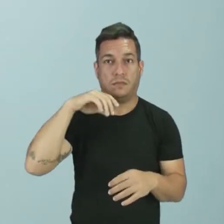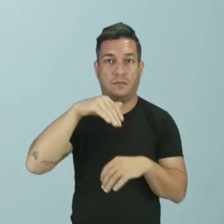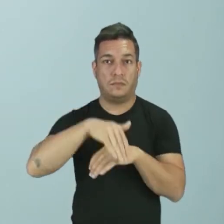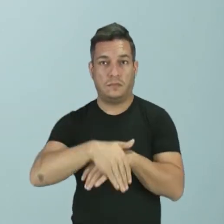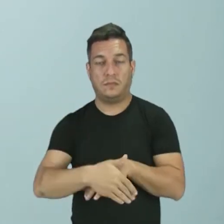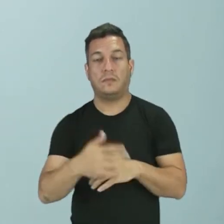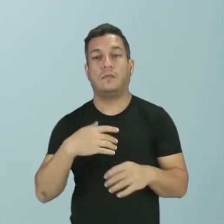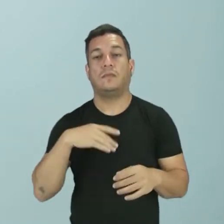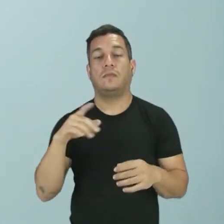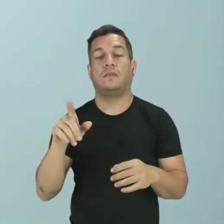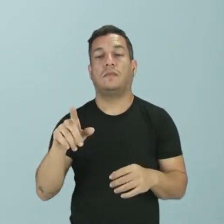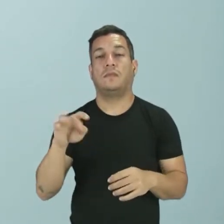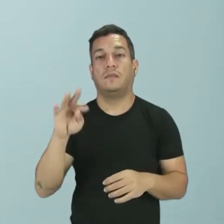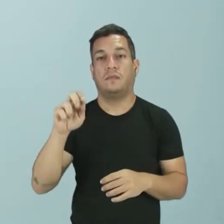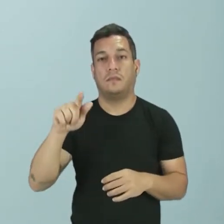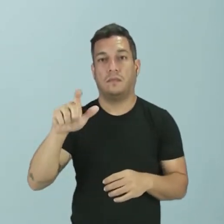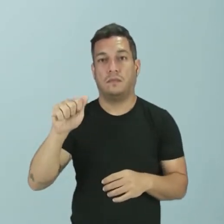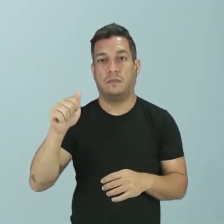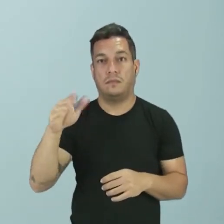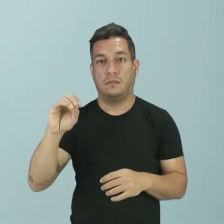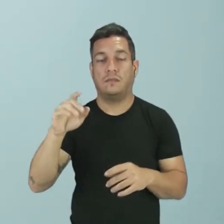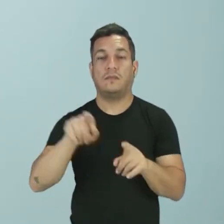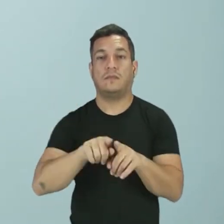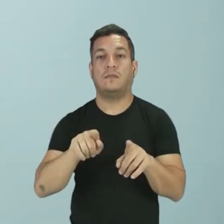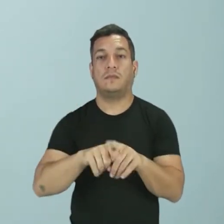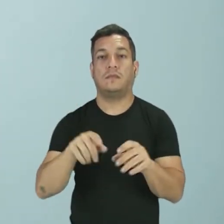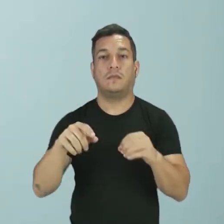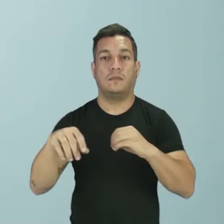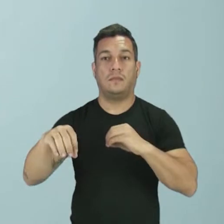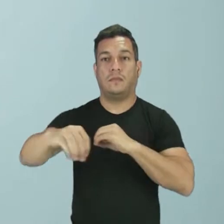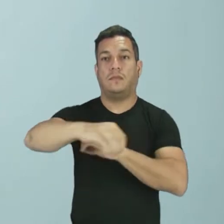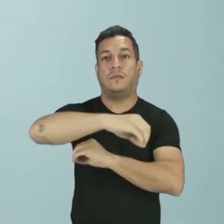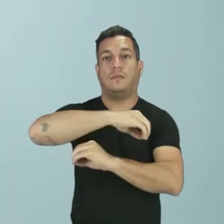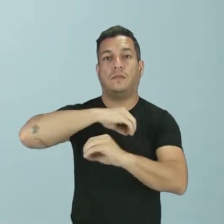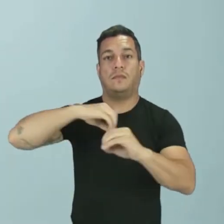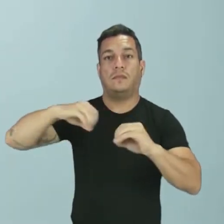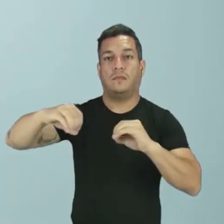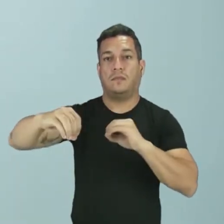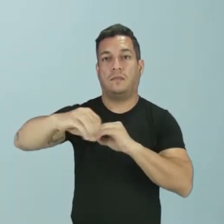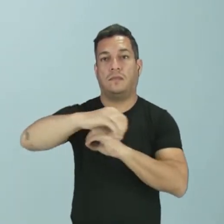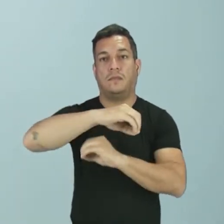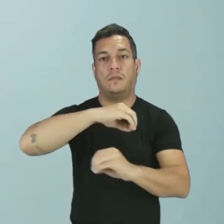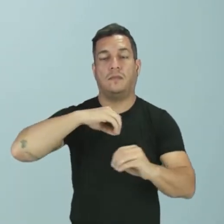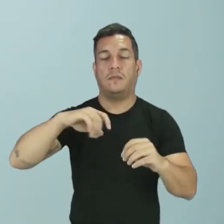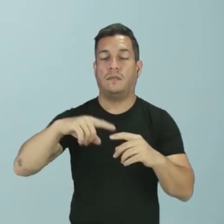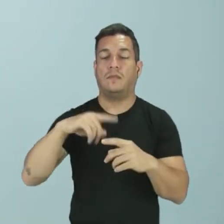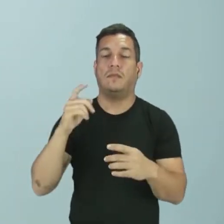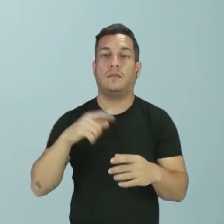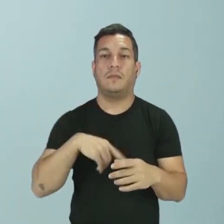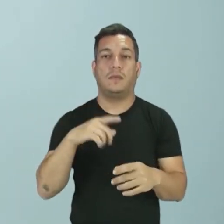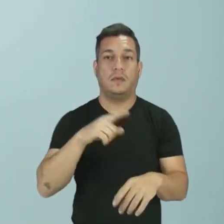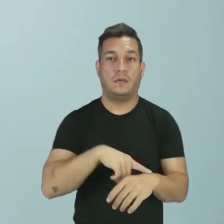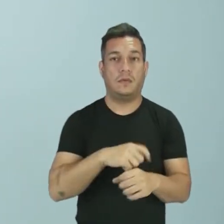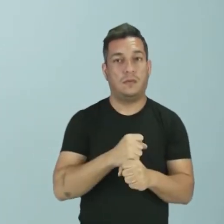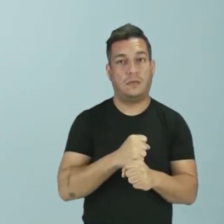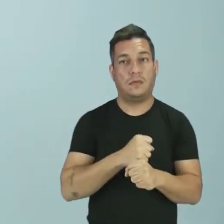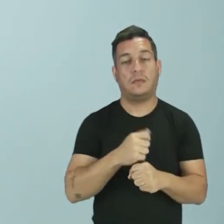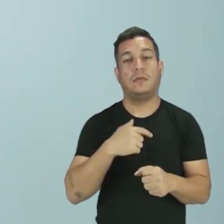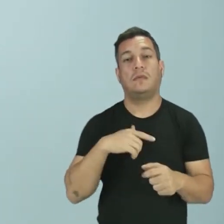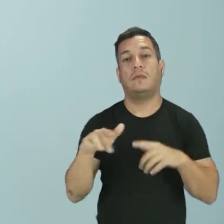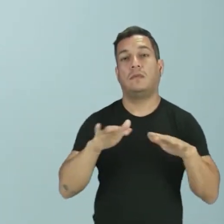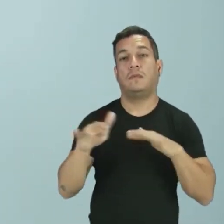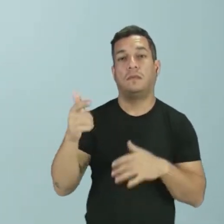movimento de translação da Terra em torno do Sol, que determina o ano. Todos esses são movimentos repetitivos